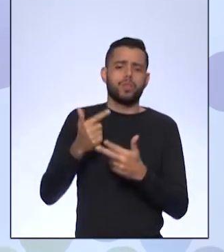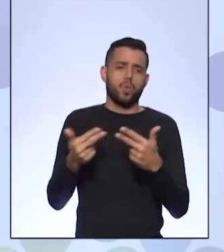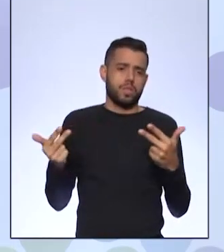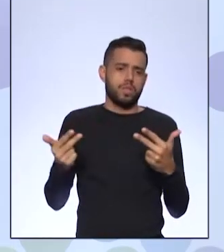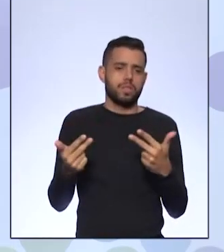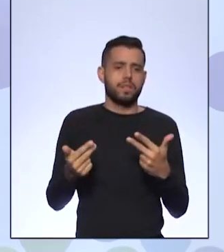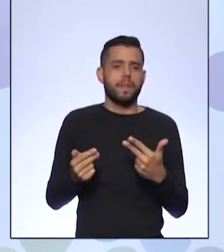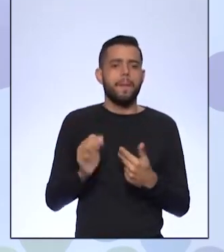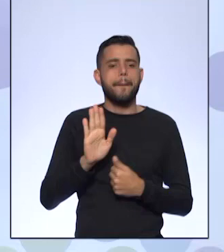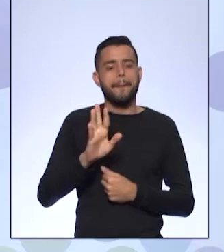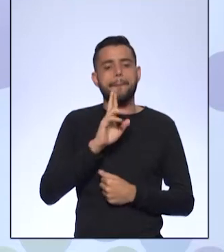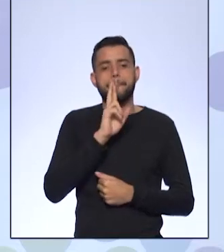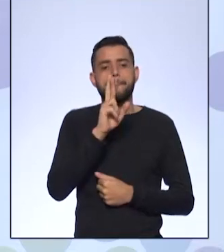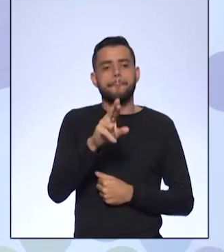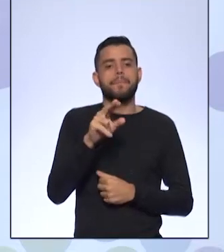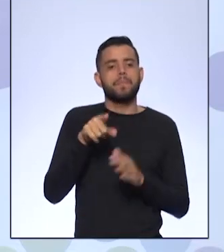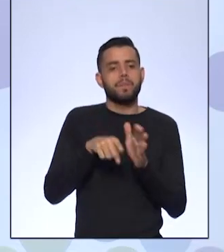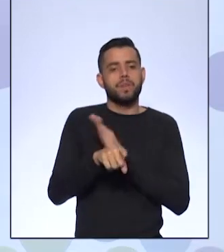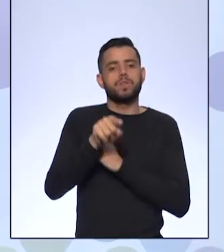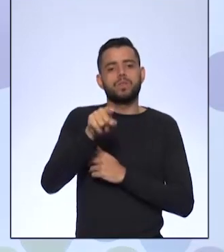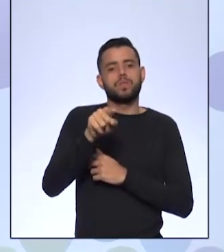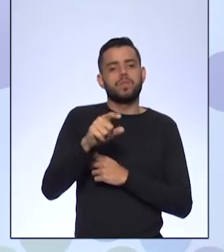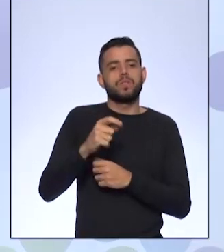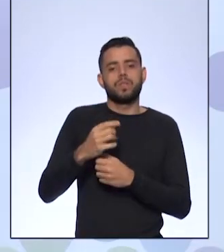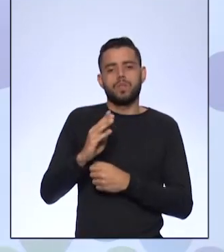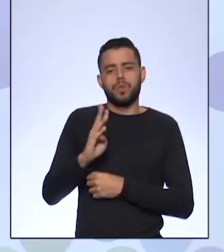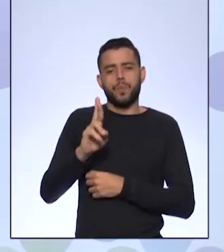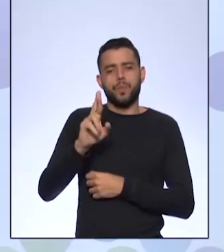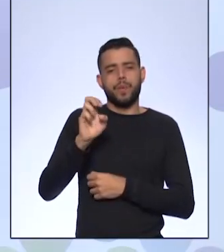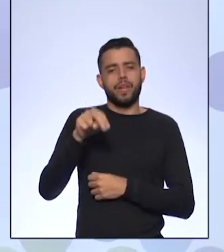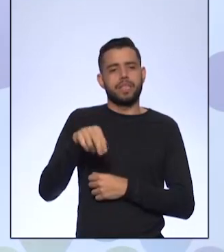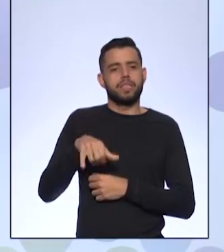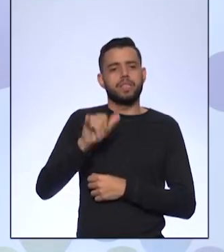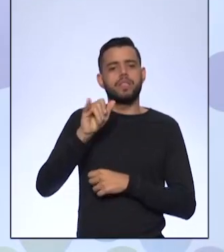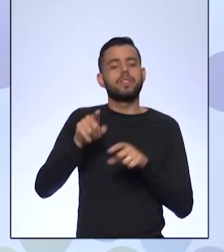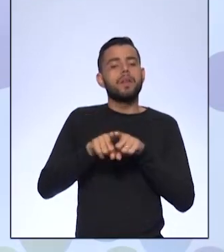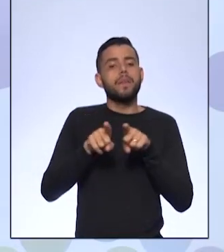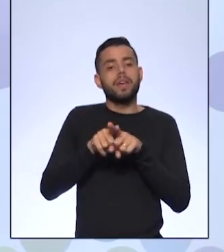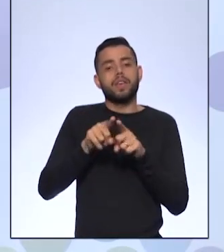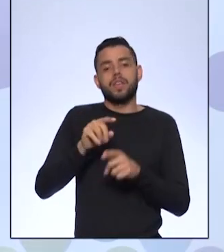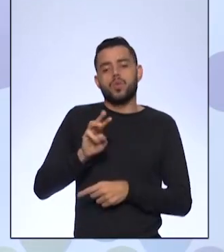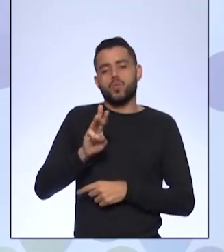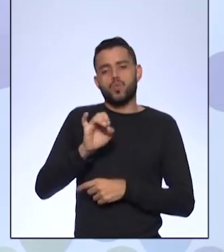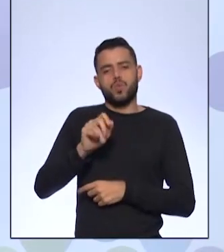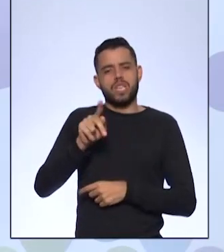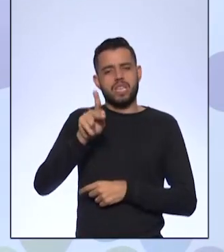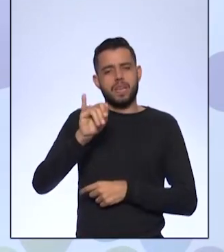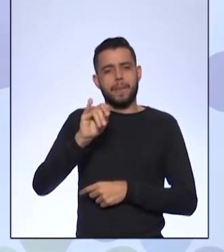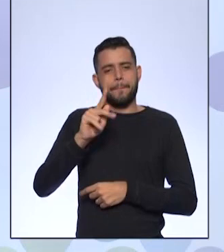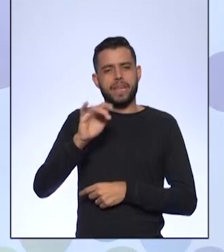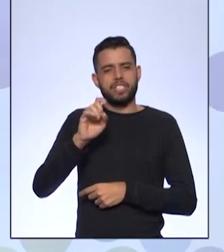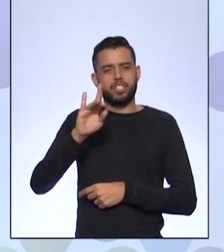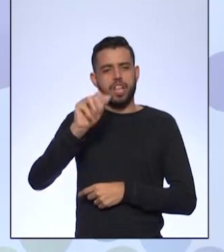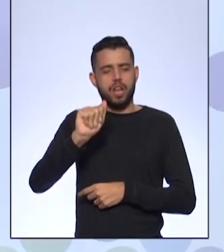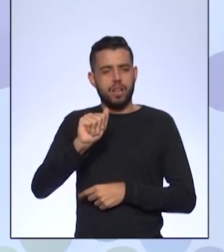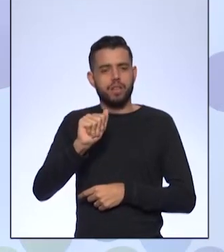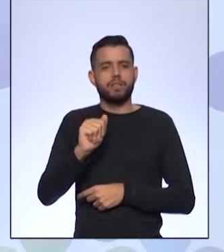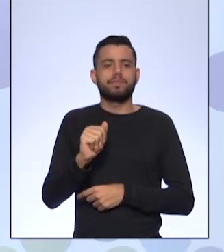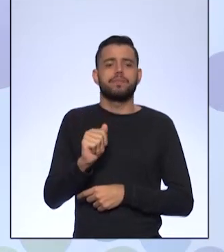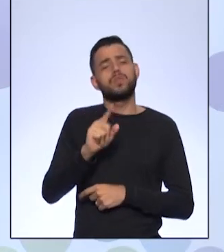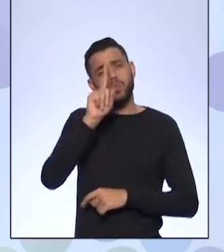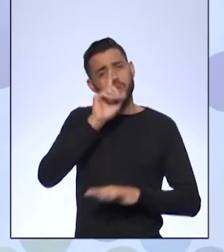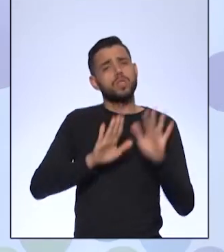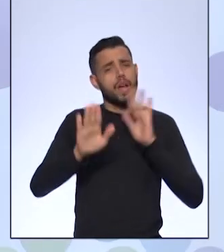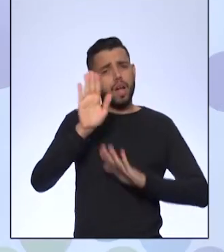Mas, respondendo a sua pergunta, o Brainly, assim como a Wikipédia, é uma coisa que existe um certo